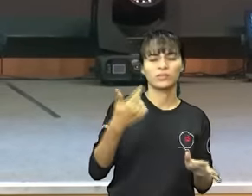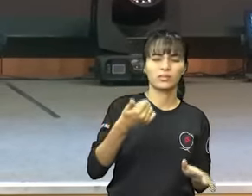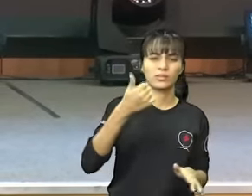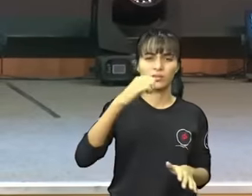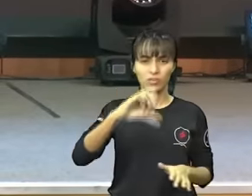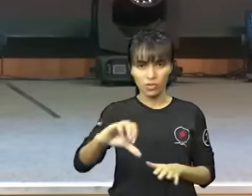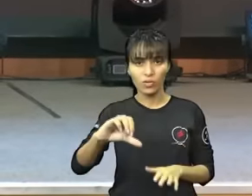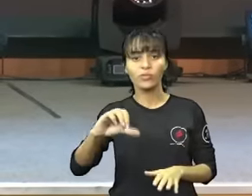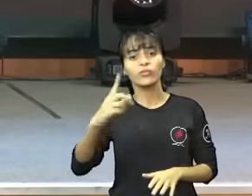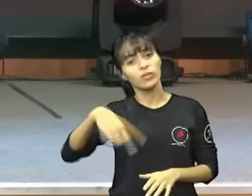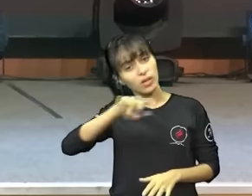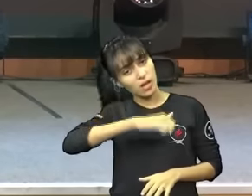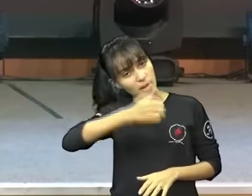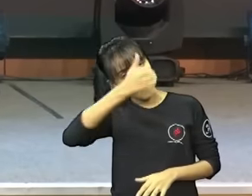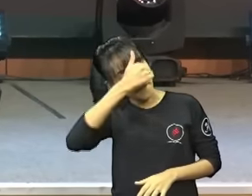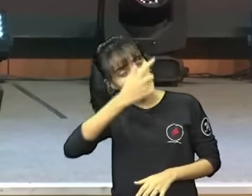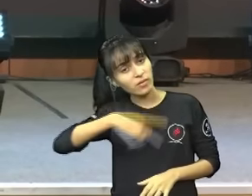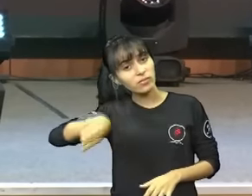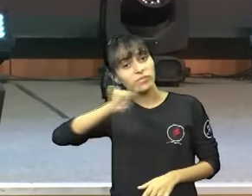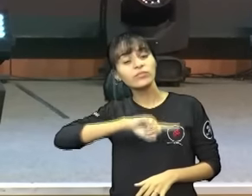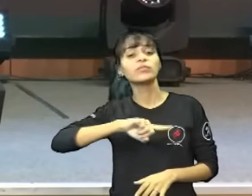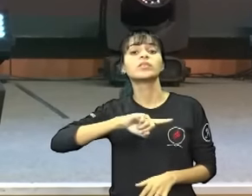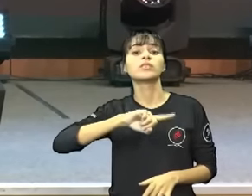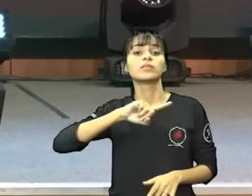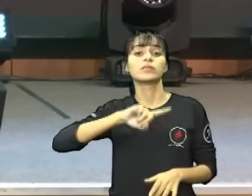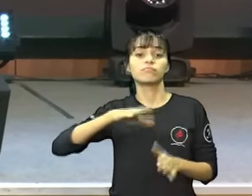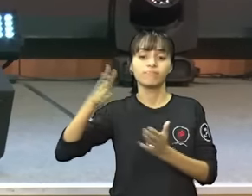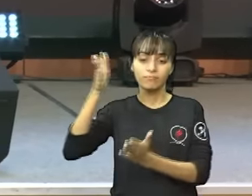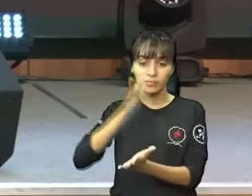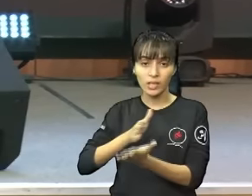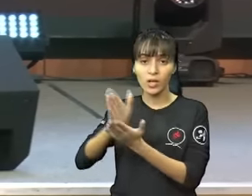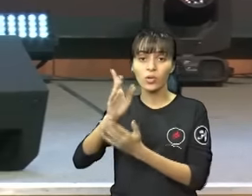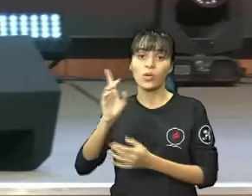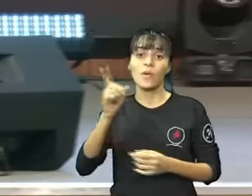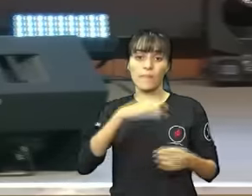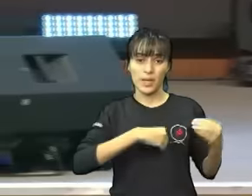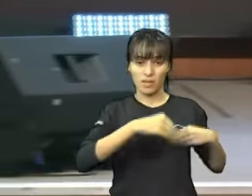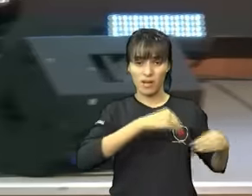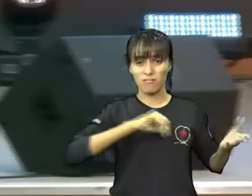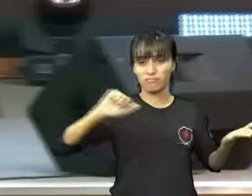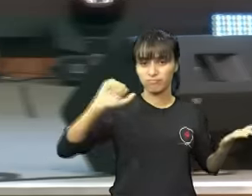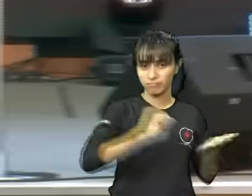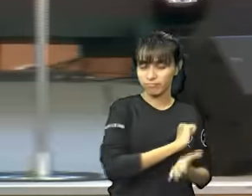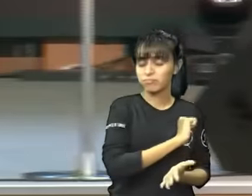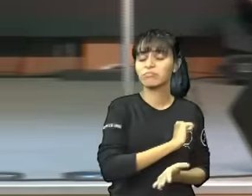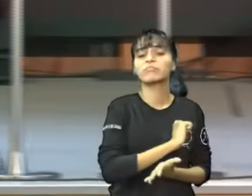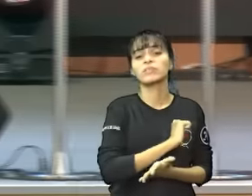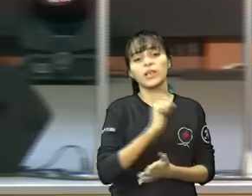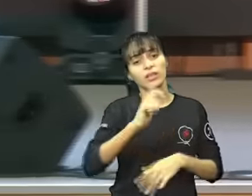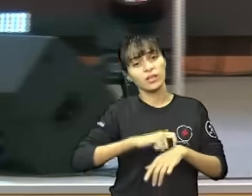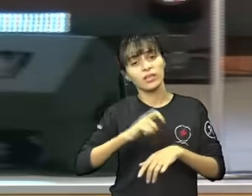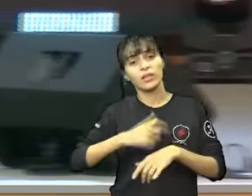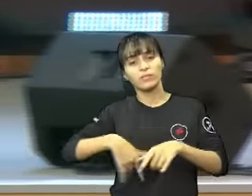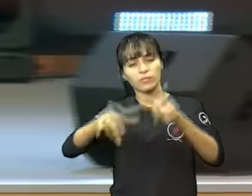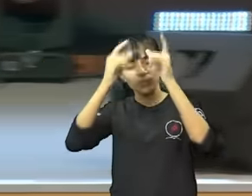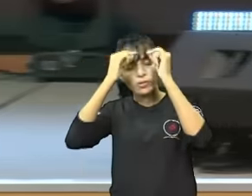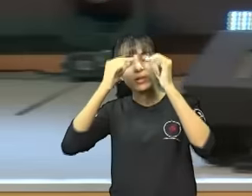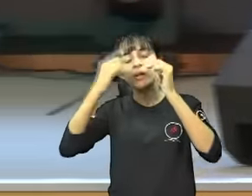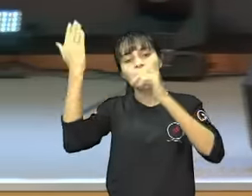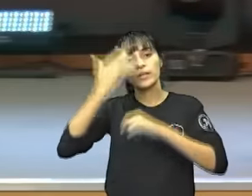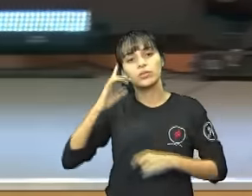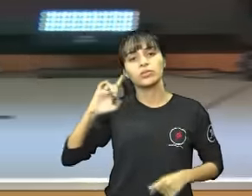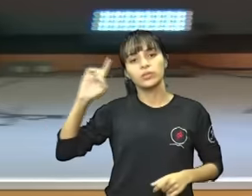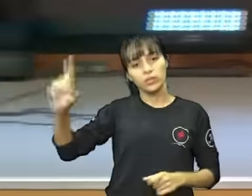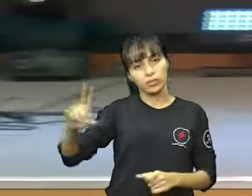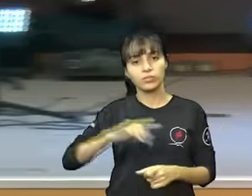arrependei-vos pois é convertei-vos Para que sejam apagados os vossos pecados e venha tempo de refrigério da presença do Senhor